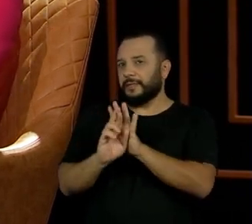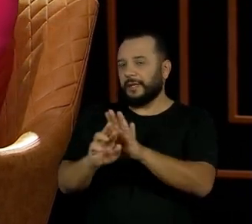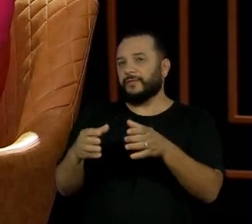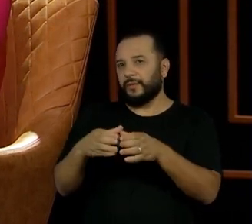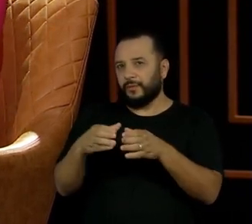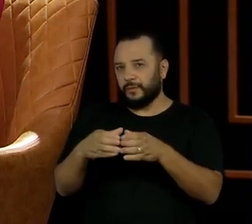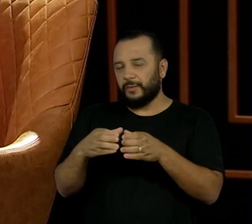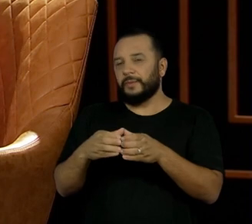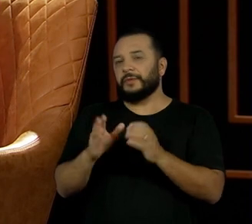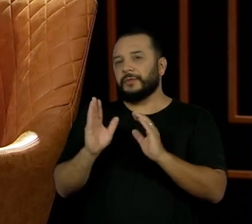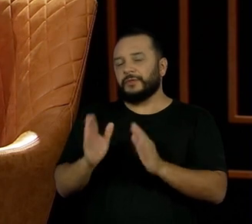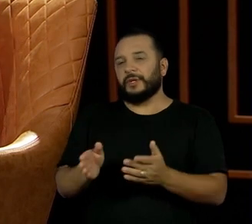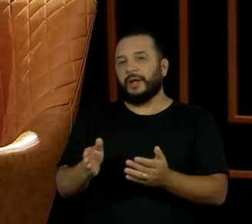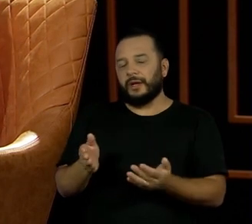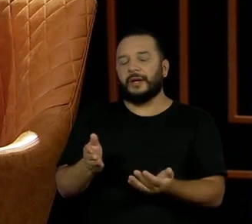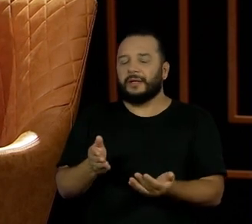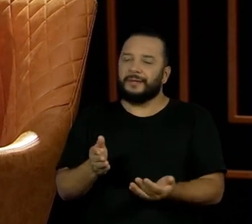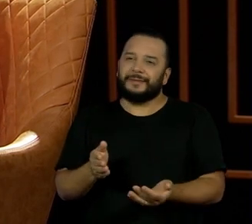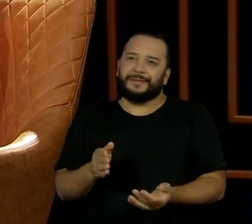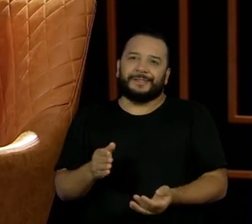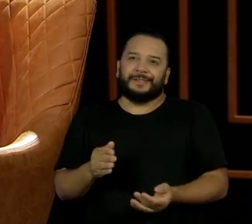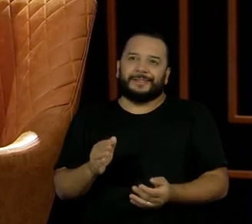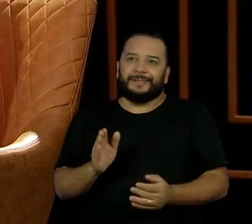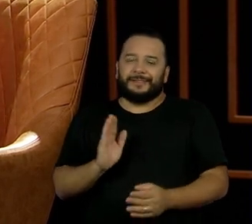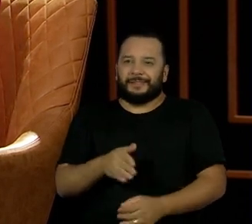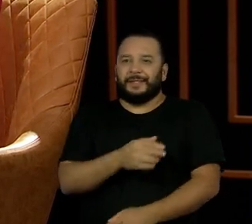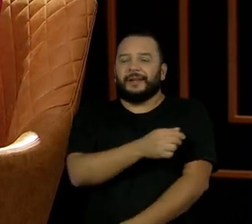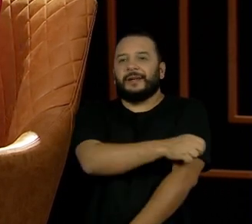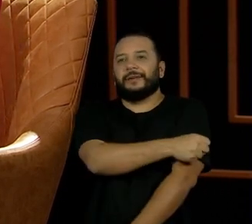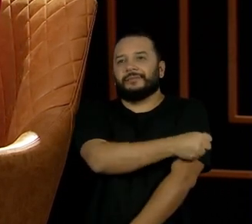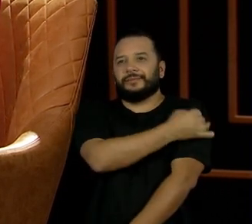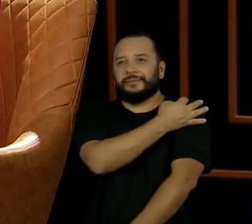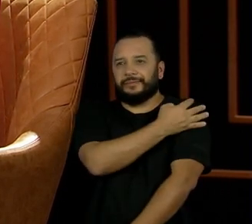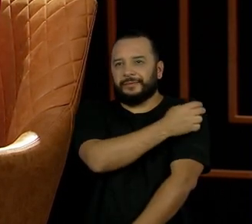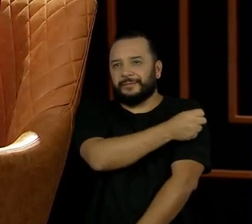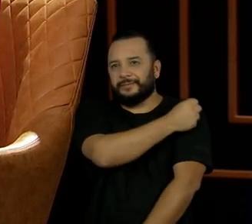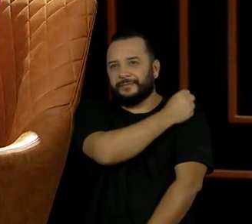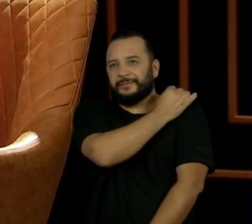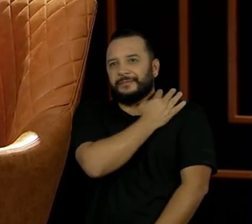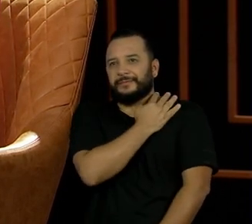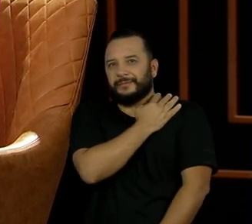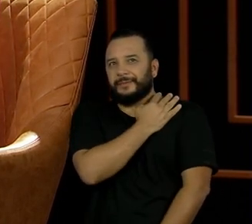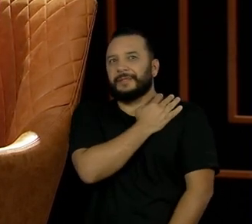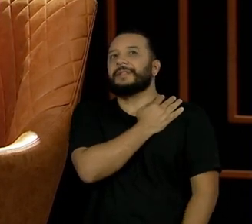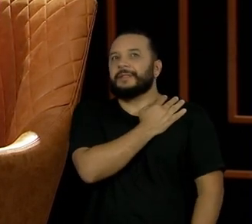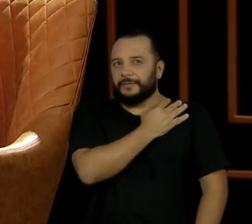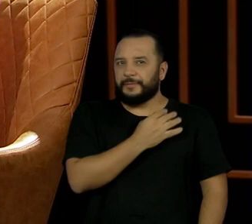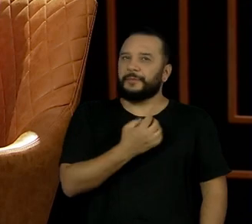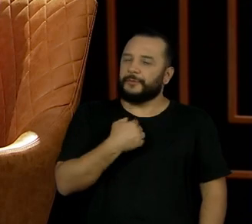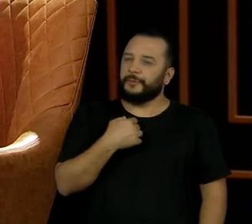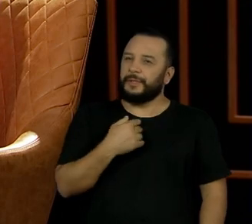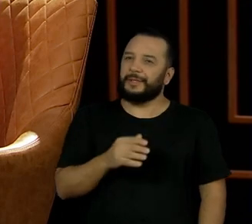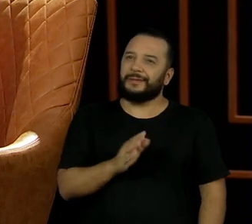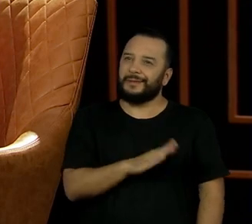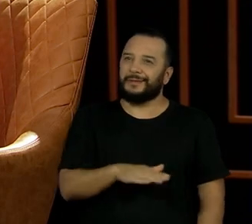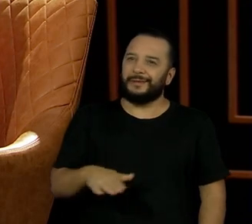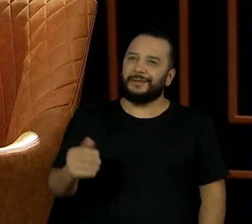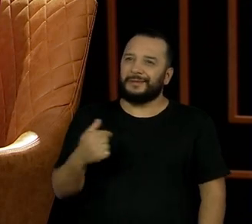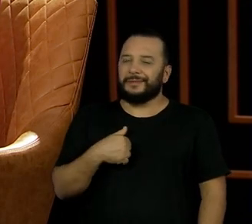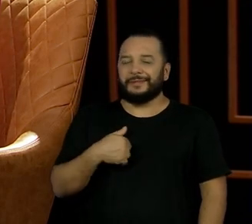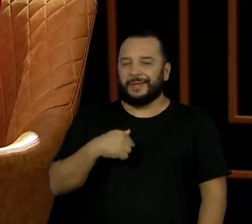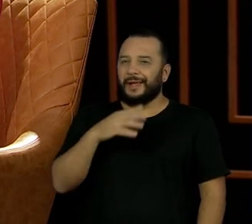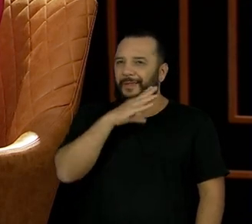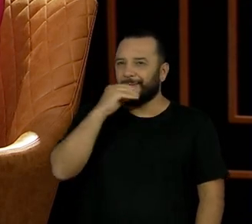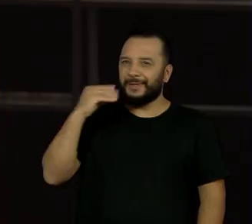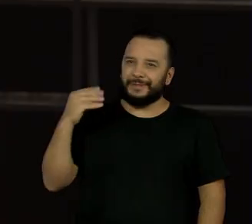pré como no ensino médio então foi é uma infância realmente assim e uma